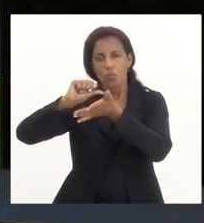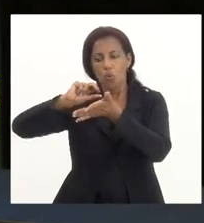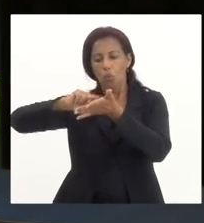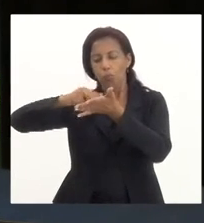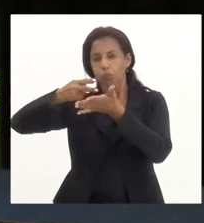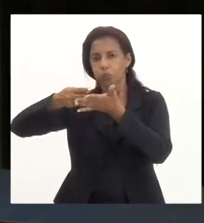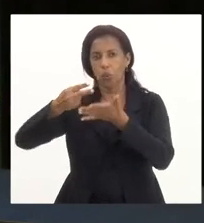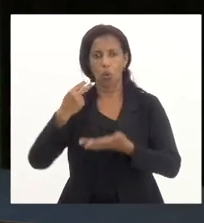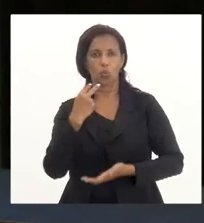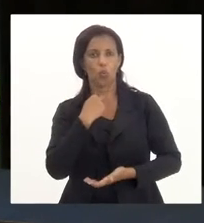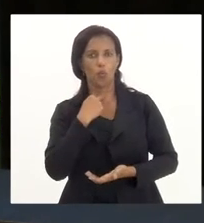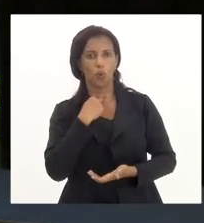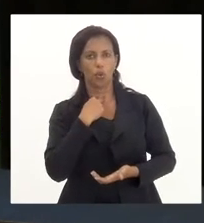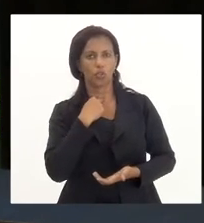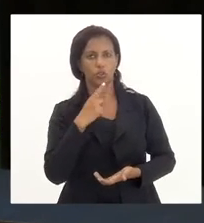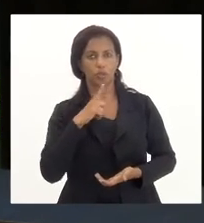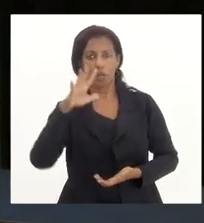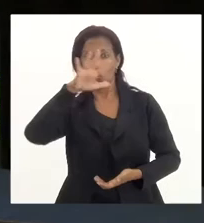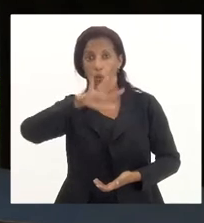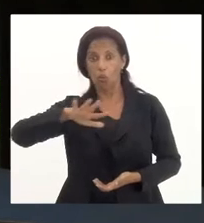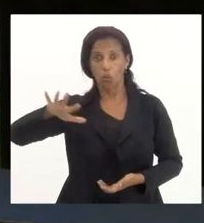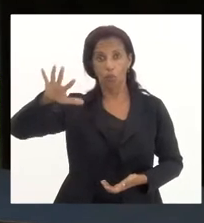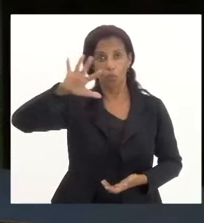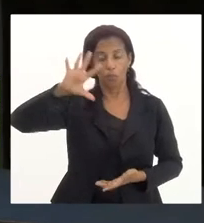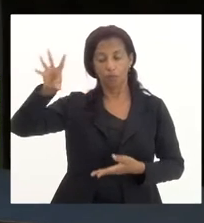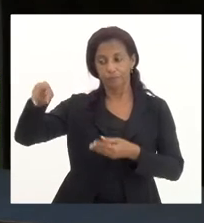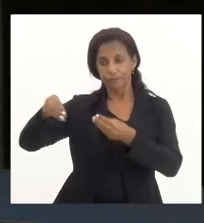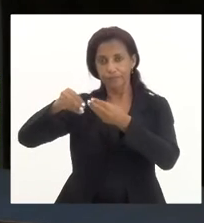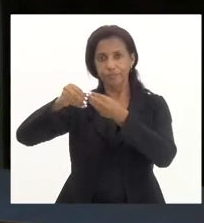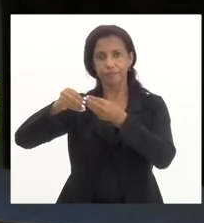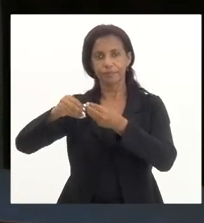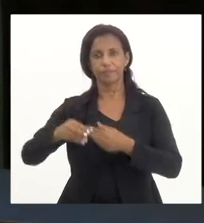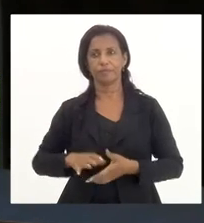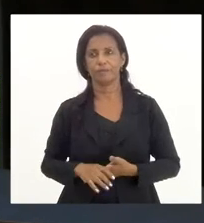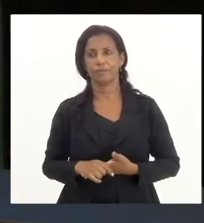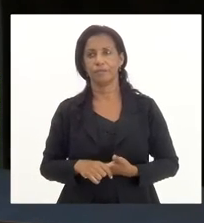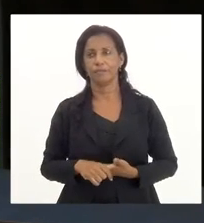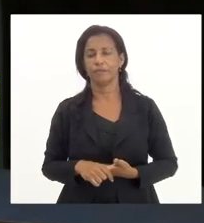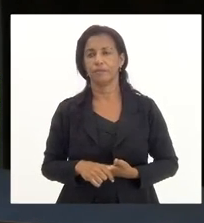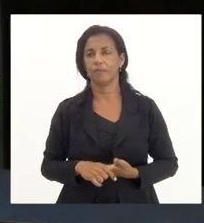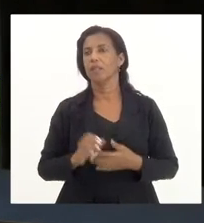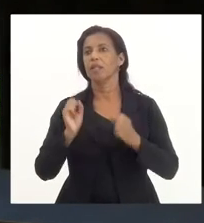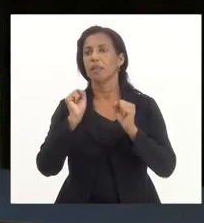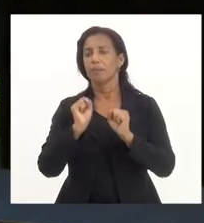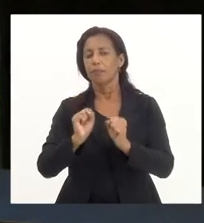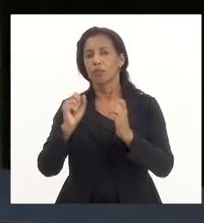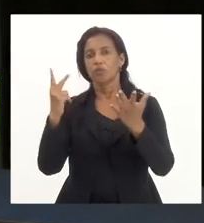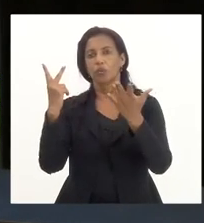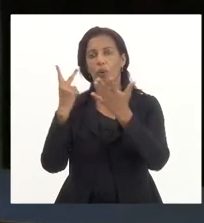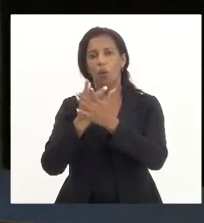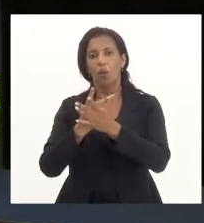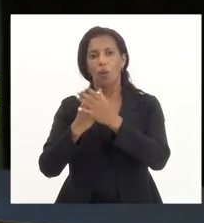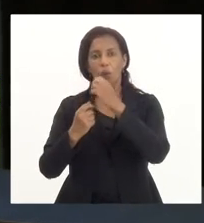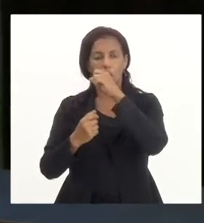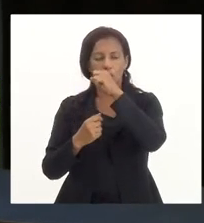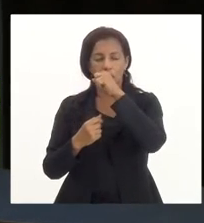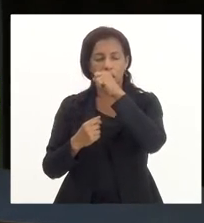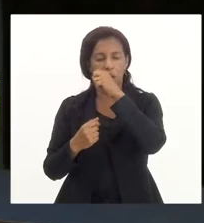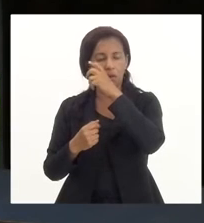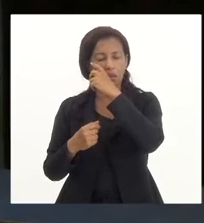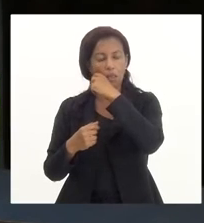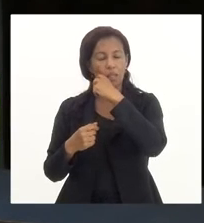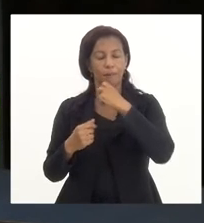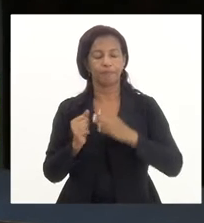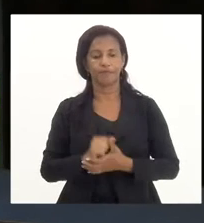havido dentro do exercício é um valor Global o valor agregado que pode acontecer aqui se alguma